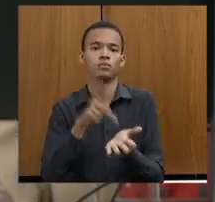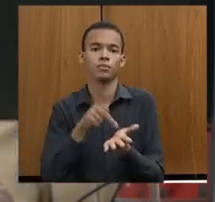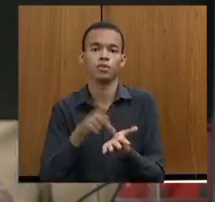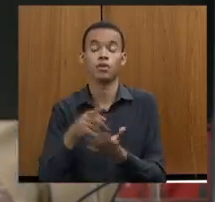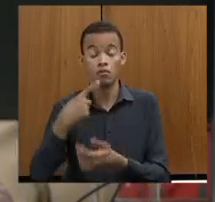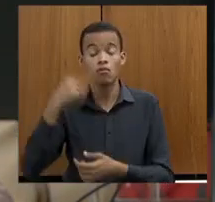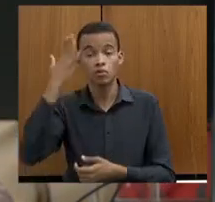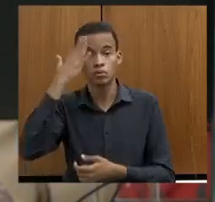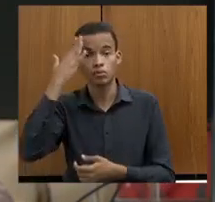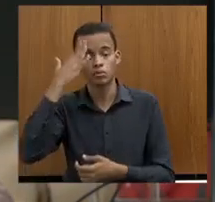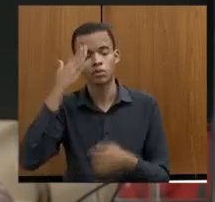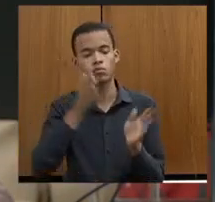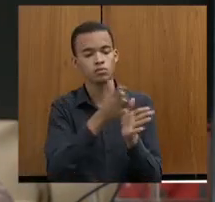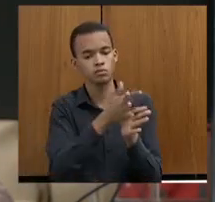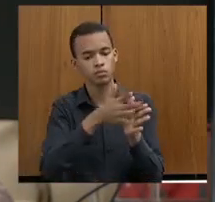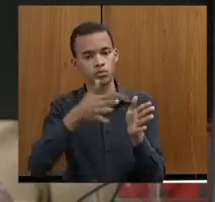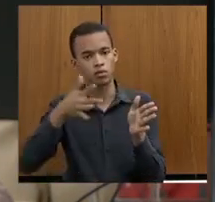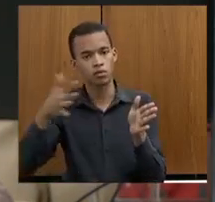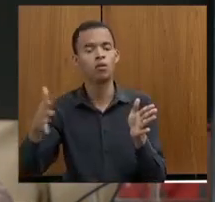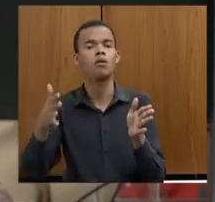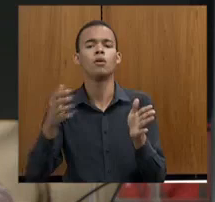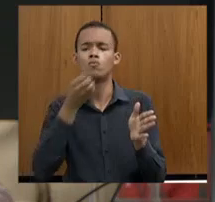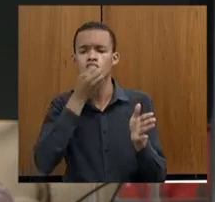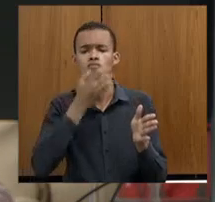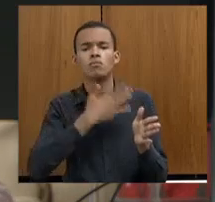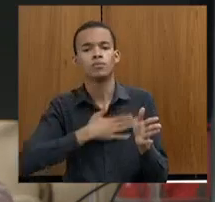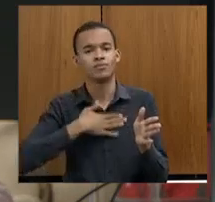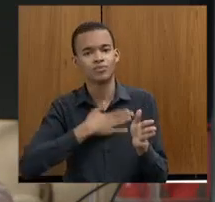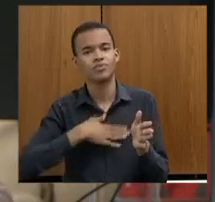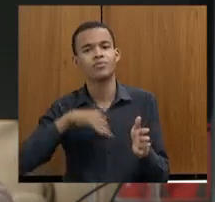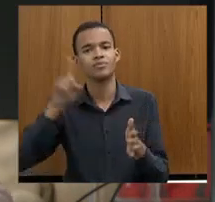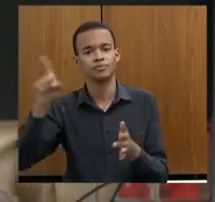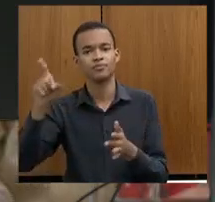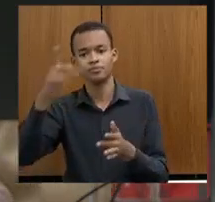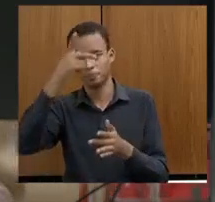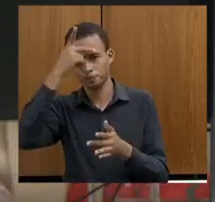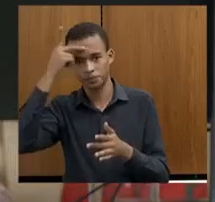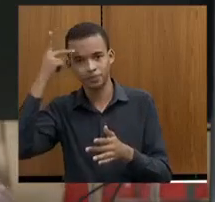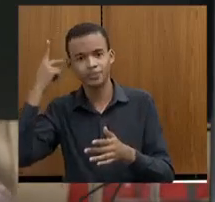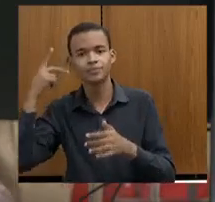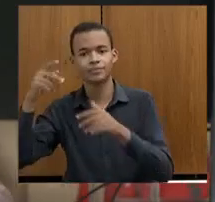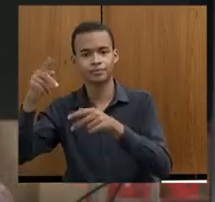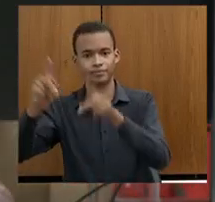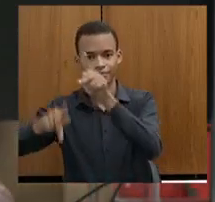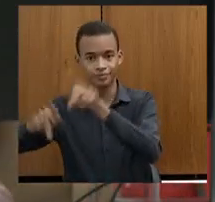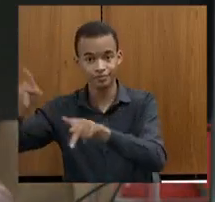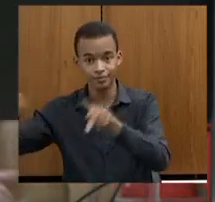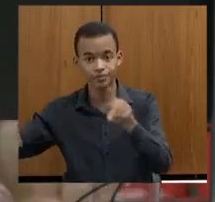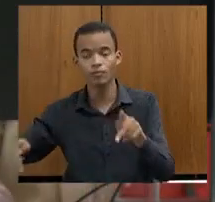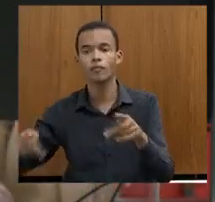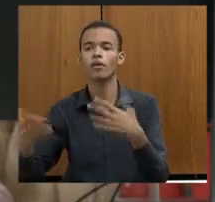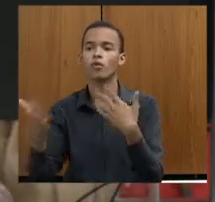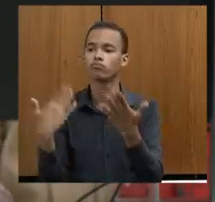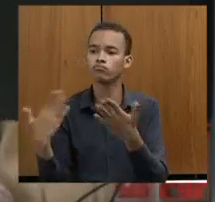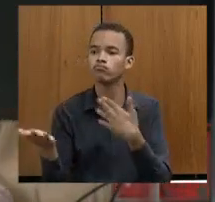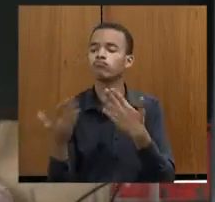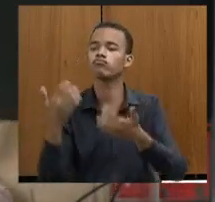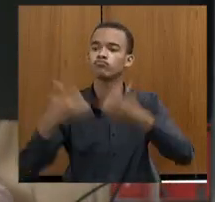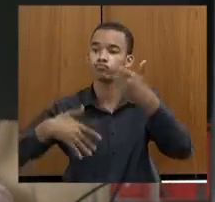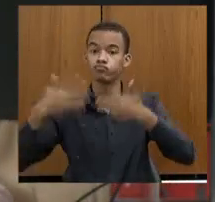secretários estiveram aqui e falaram com a população e aí a população ouviu entendeu